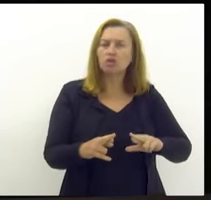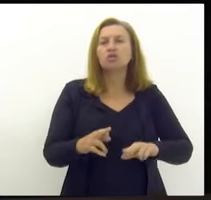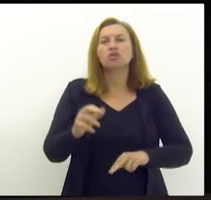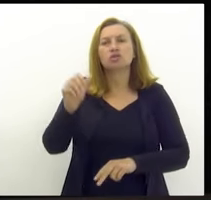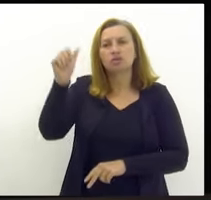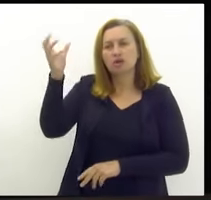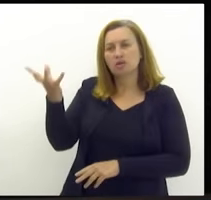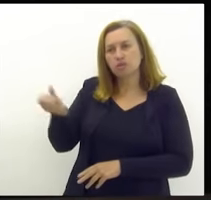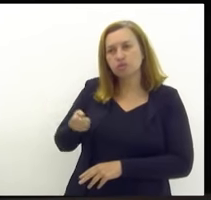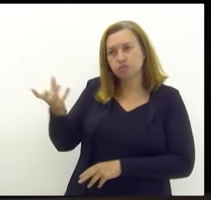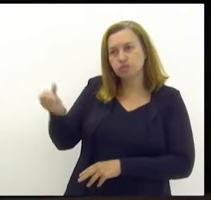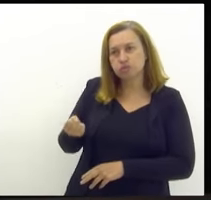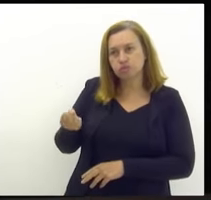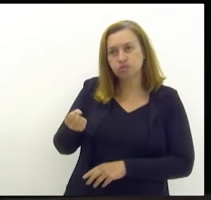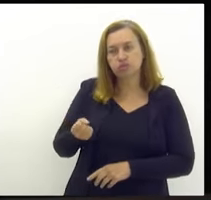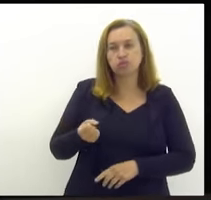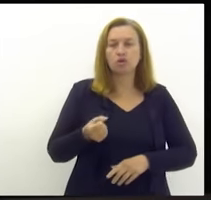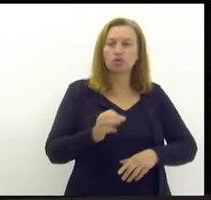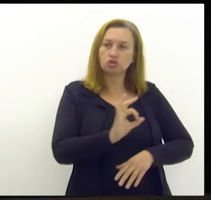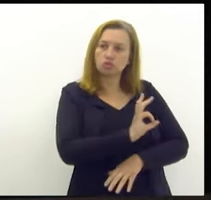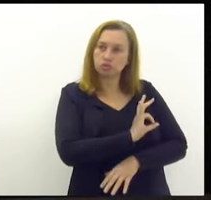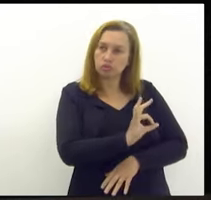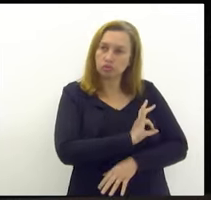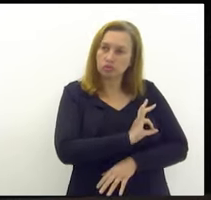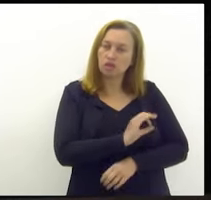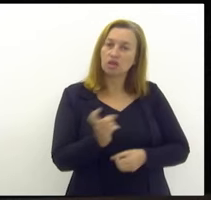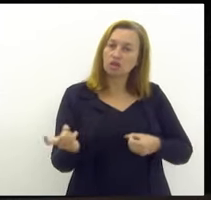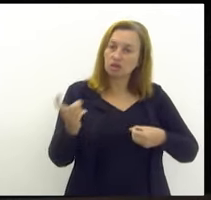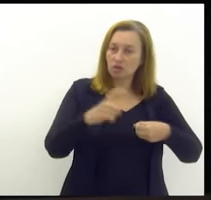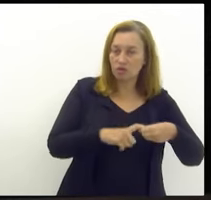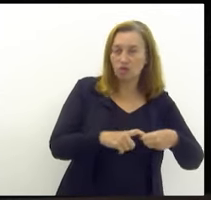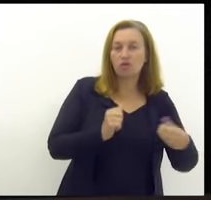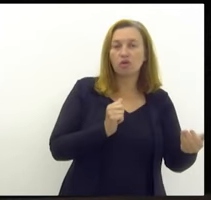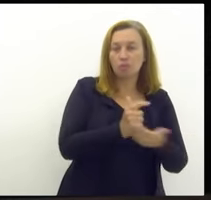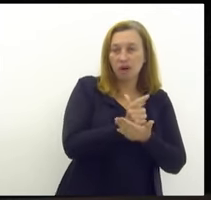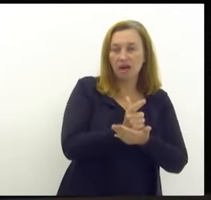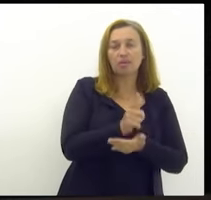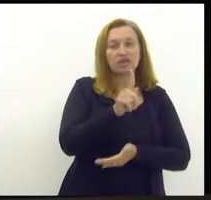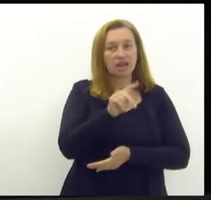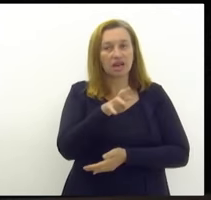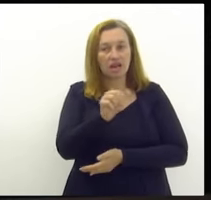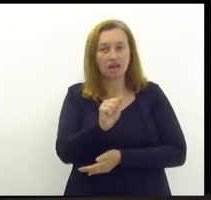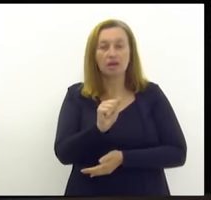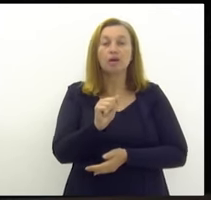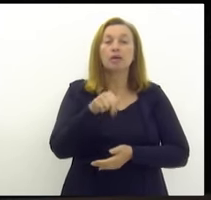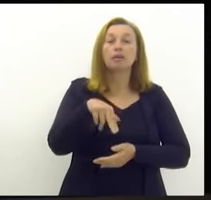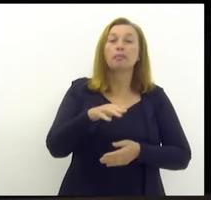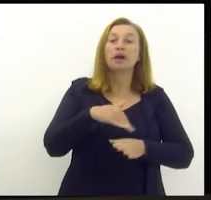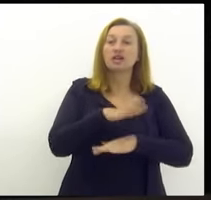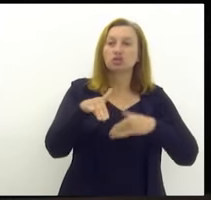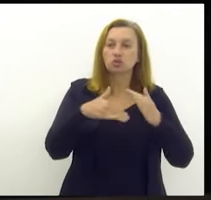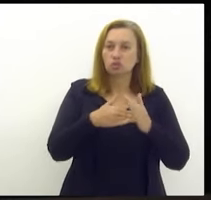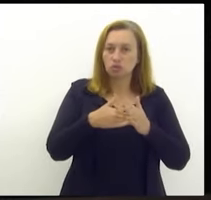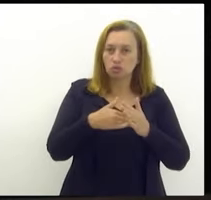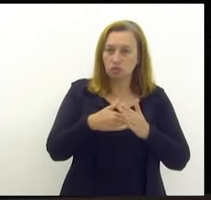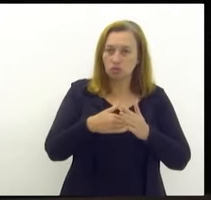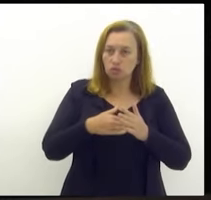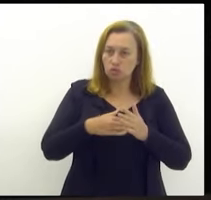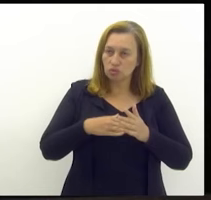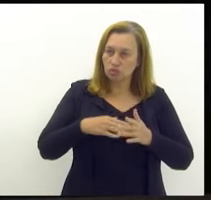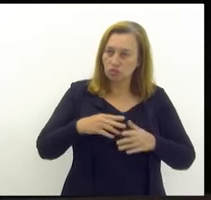pensionistas é na verdade de recompor o pagamento da Gran para todos esses bravos